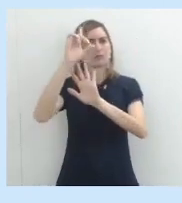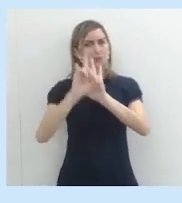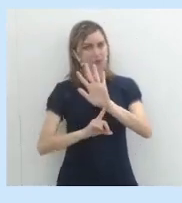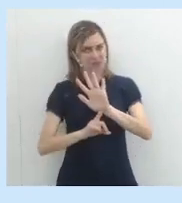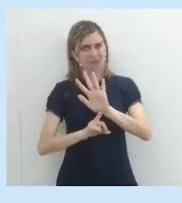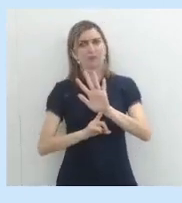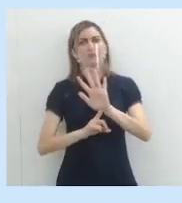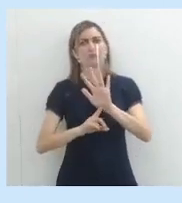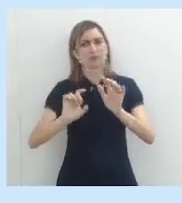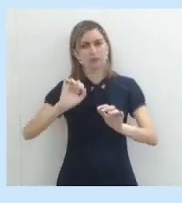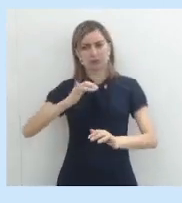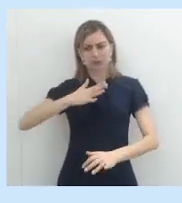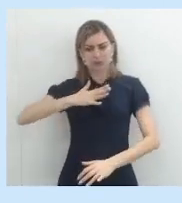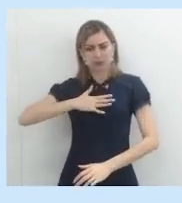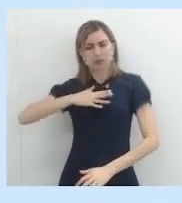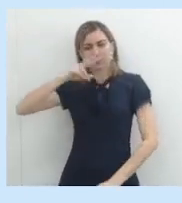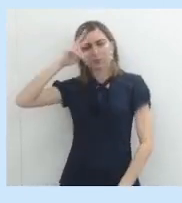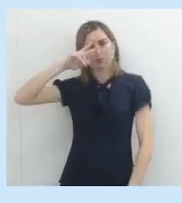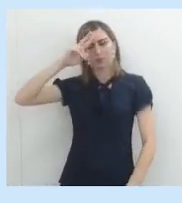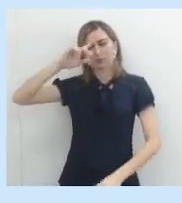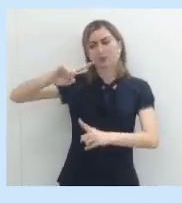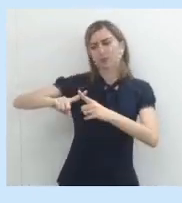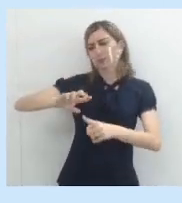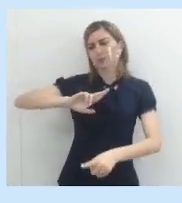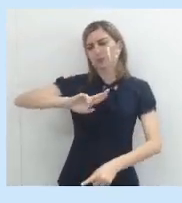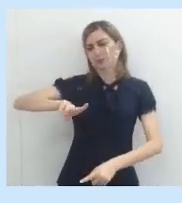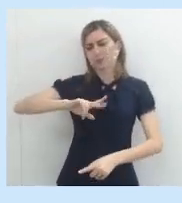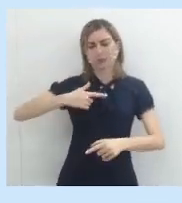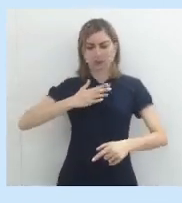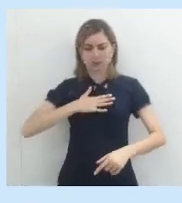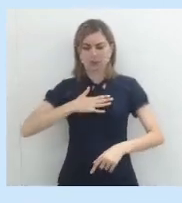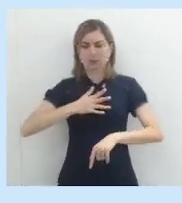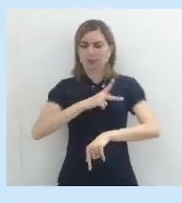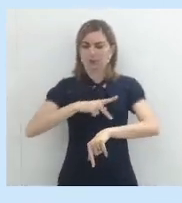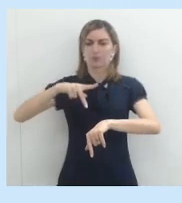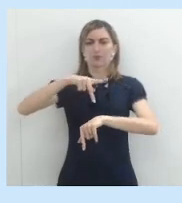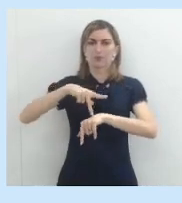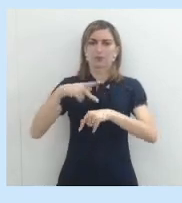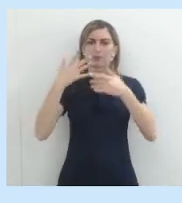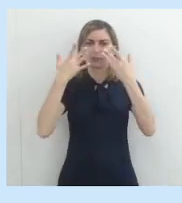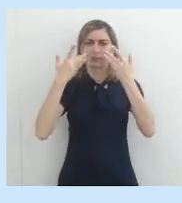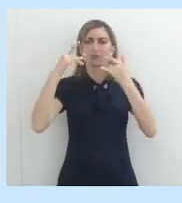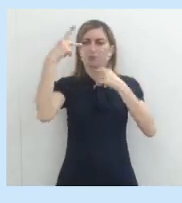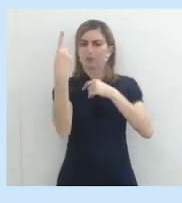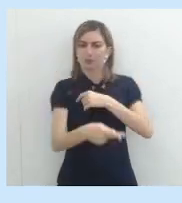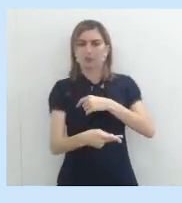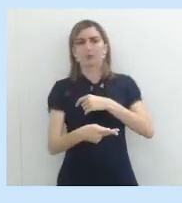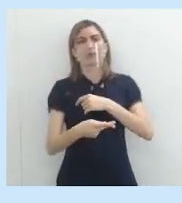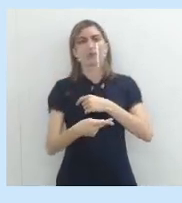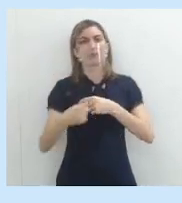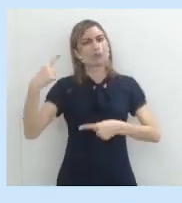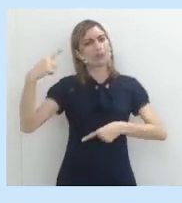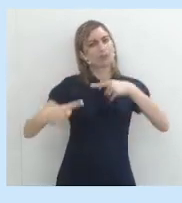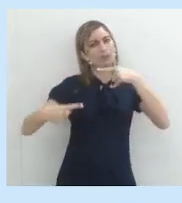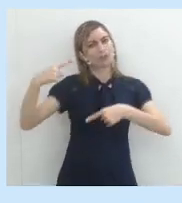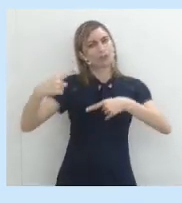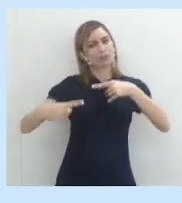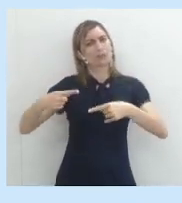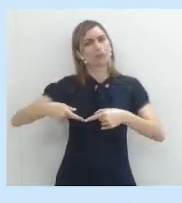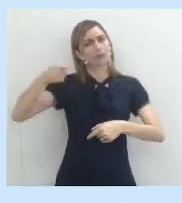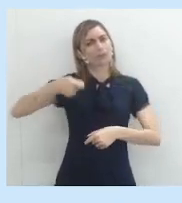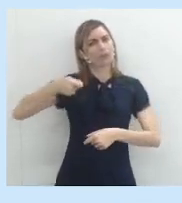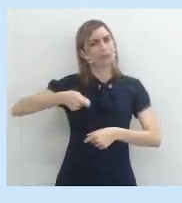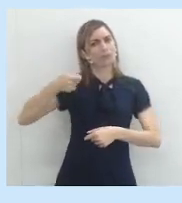se é a minha história, por que não está no meu país, nos museus daqui? Então, eles entraram para exigir que alguns